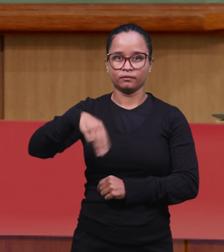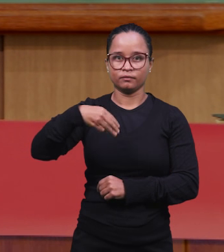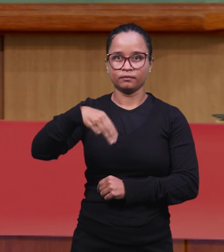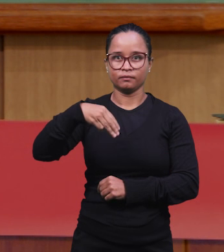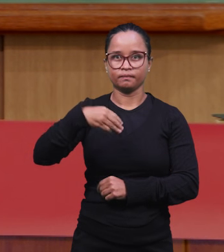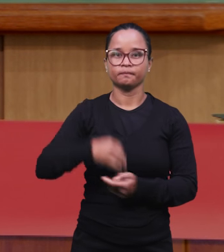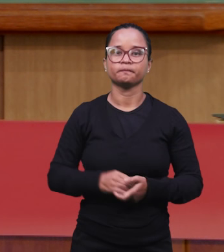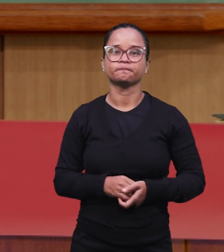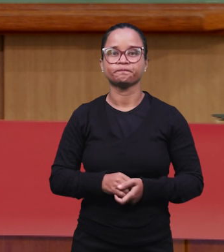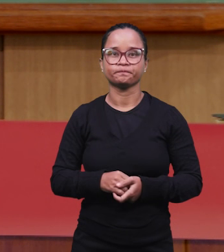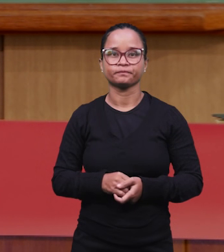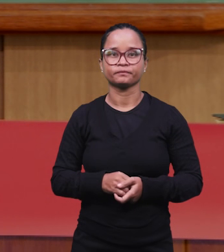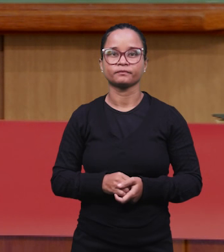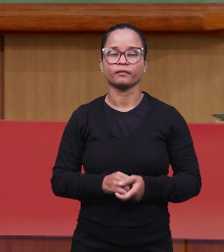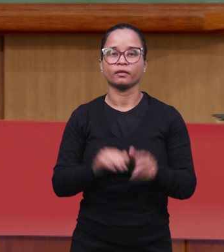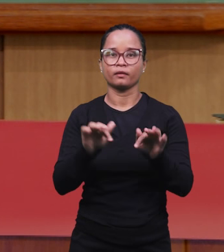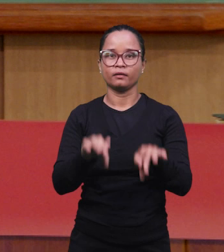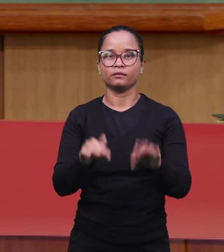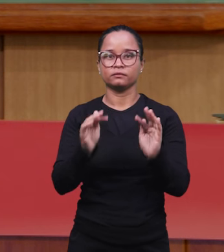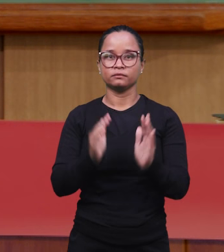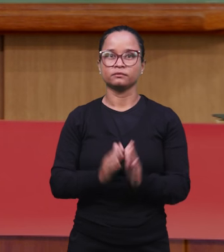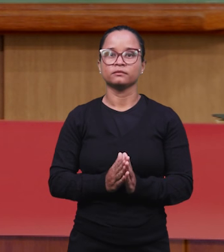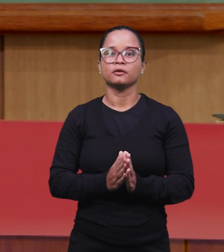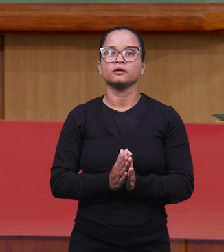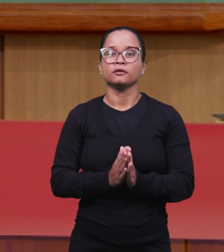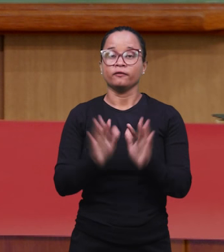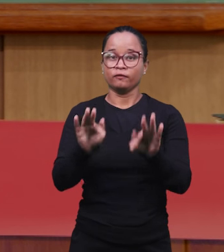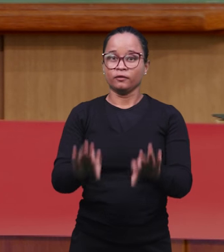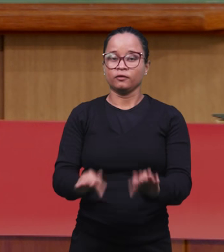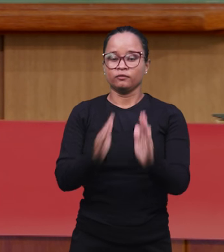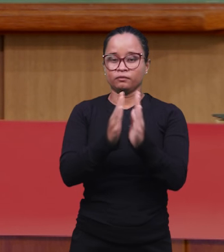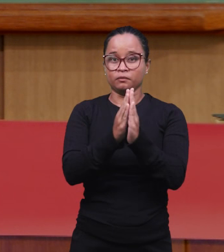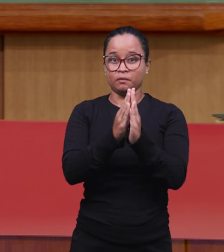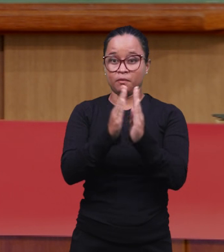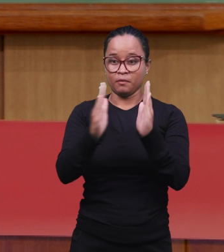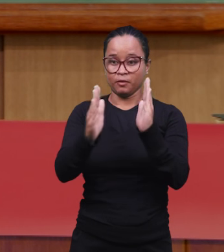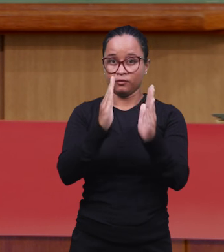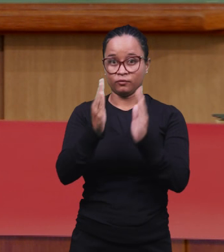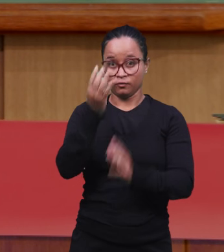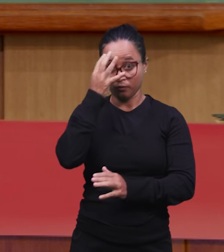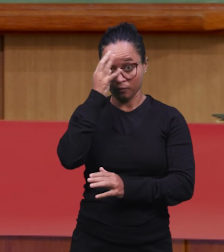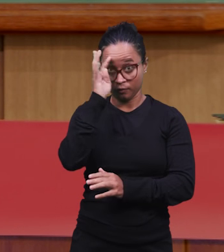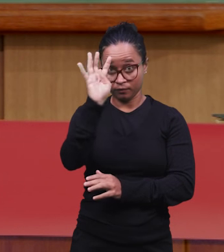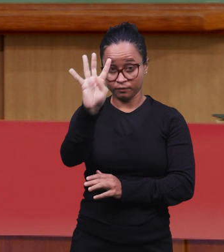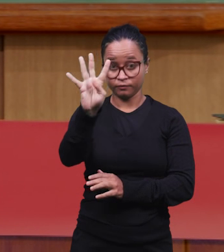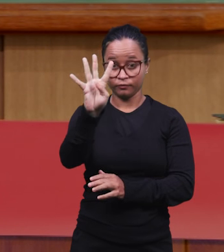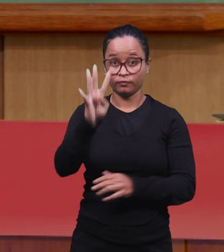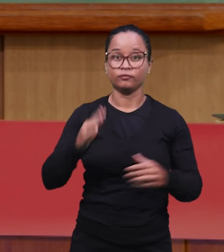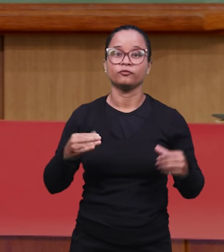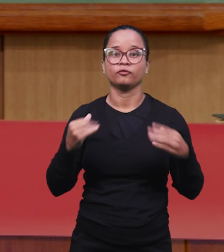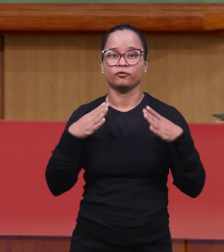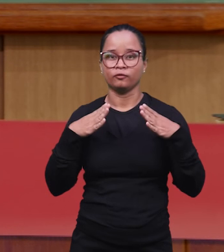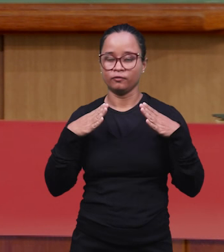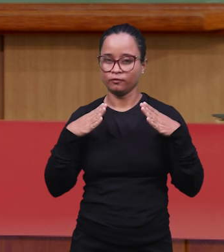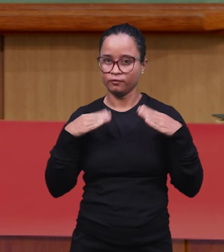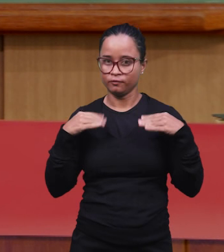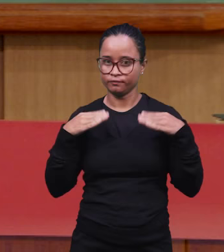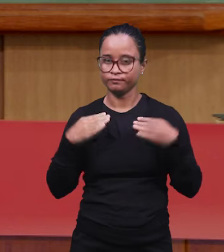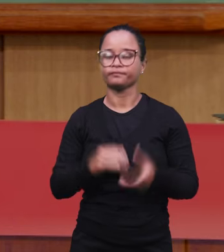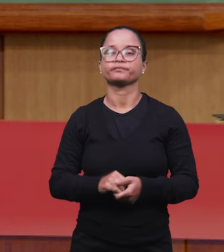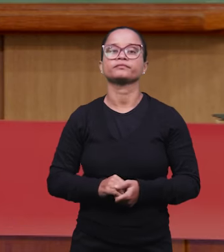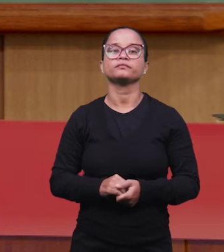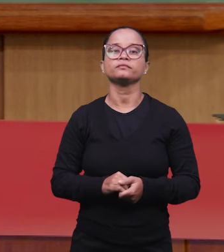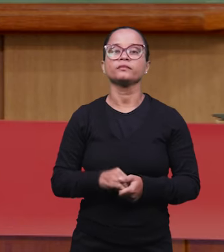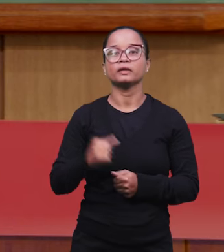Martins, encerrando um período de 4 dias de feriado prolongado.